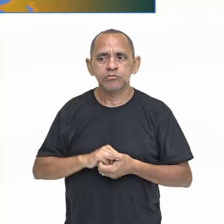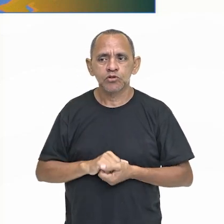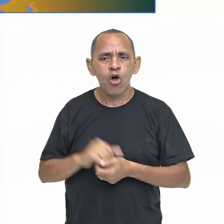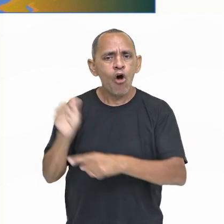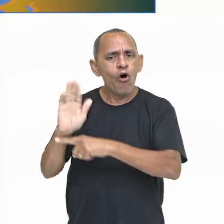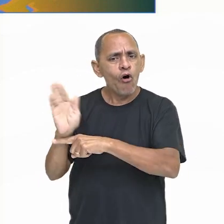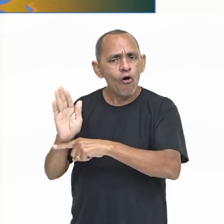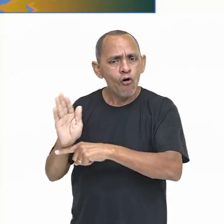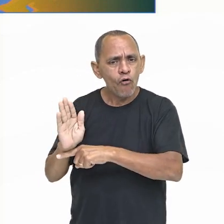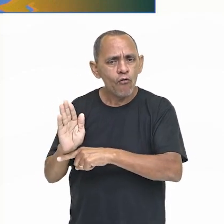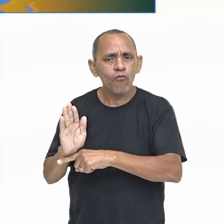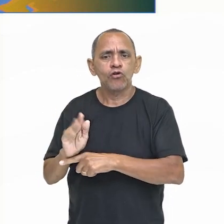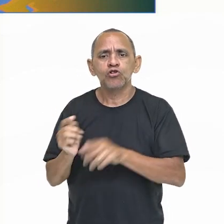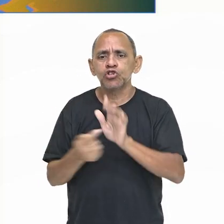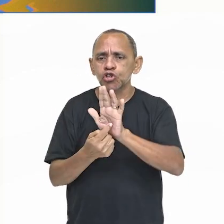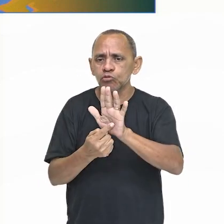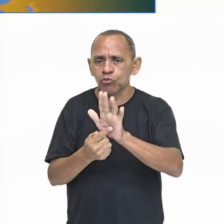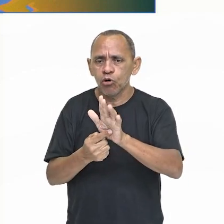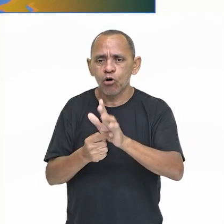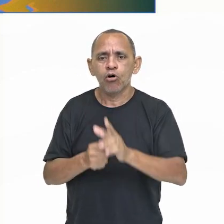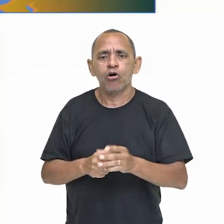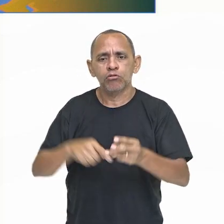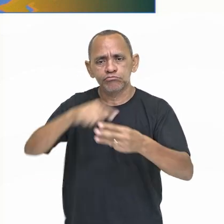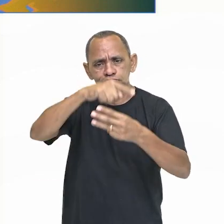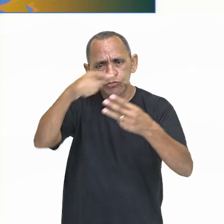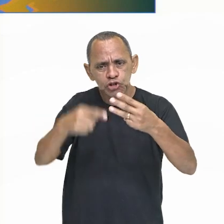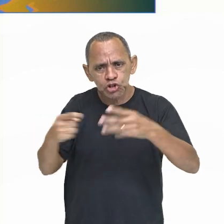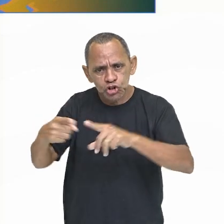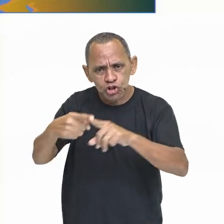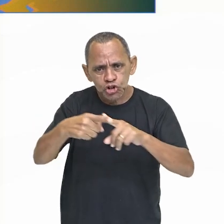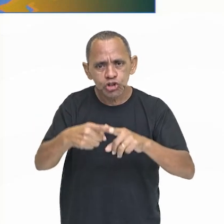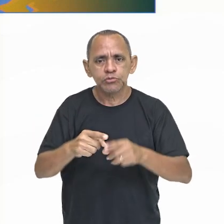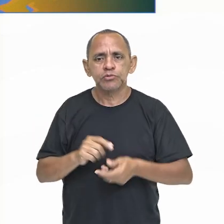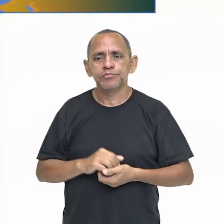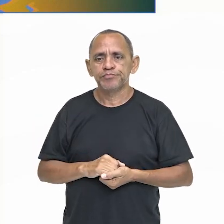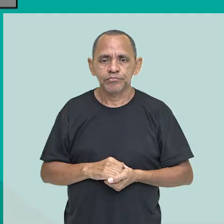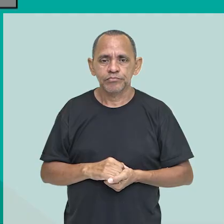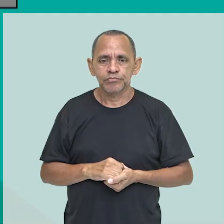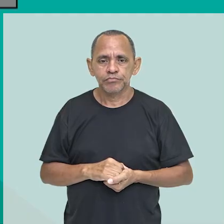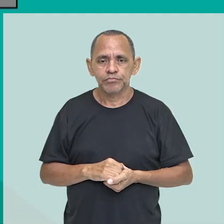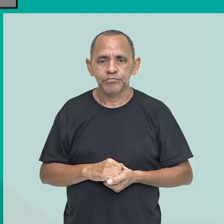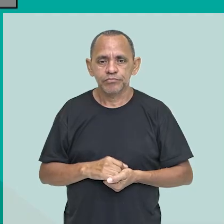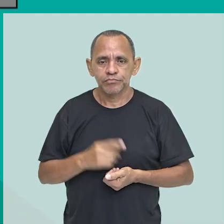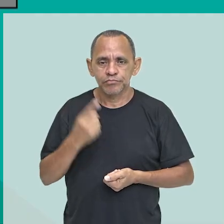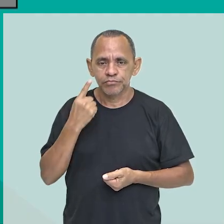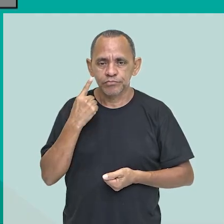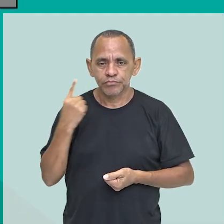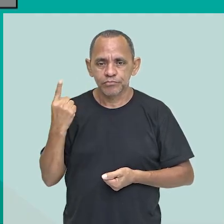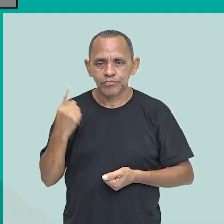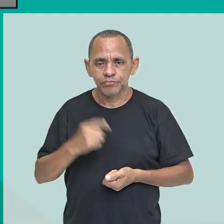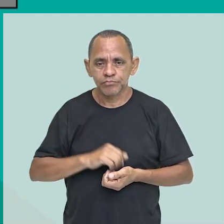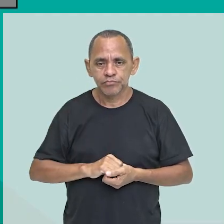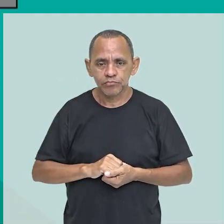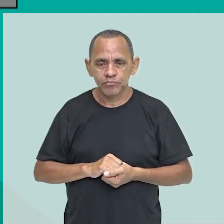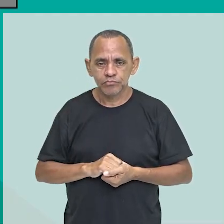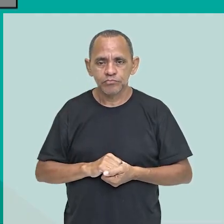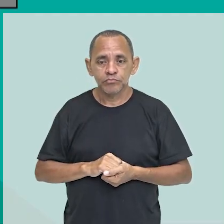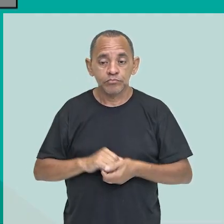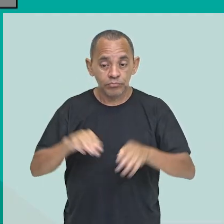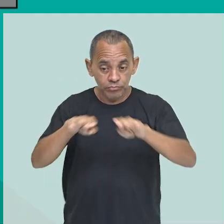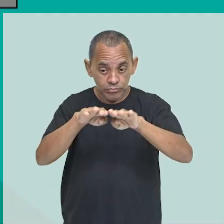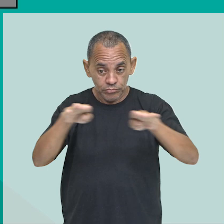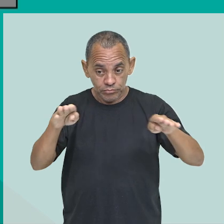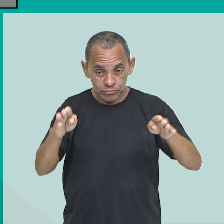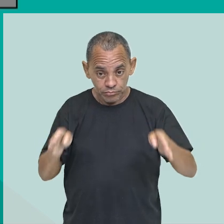3 tipos de propagação de calor. Vejam aí, os 3 tipos. Tipos